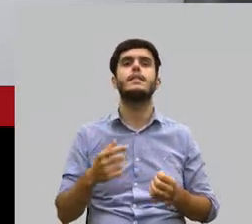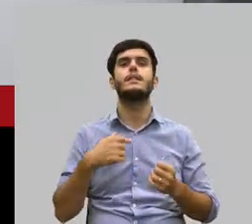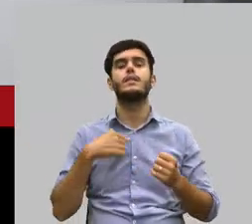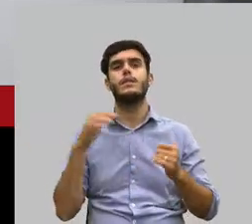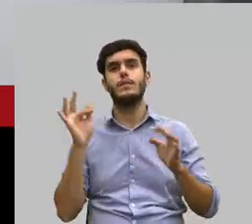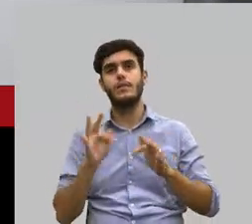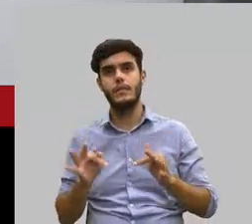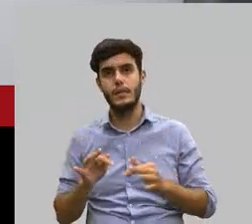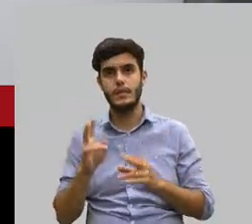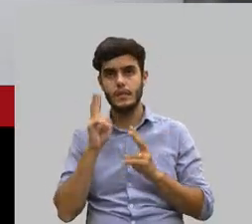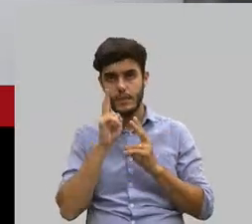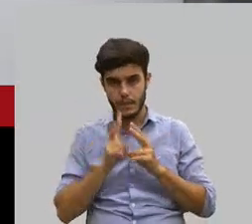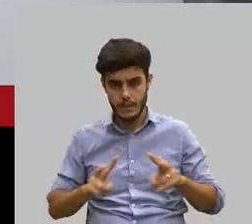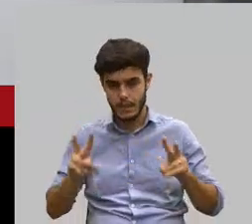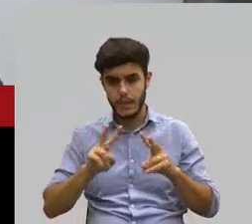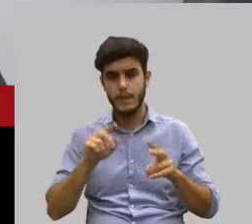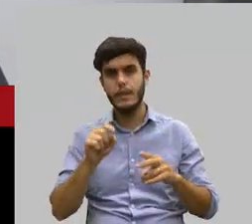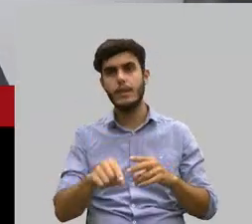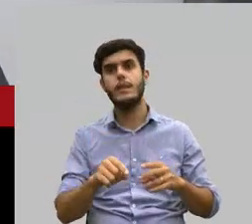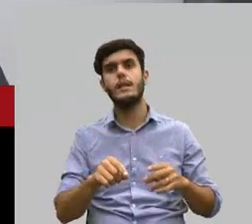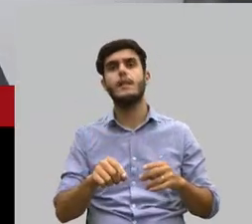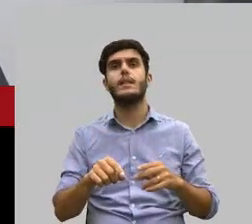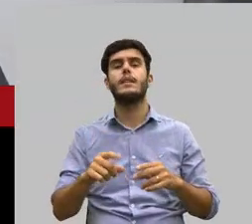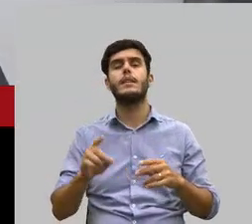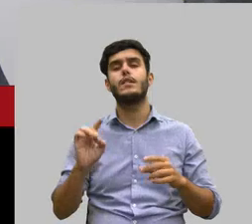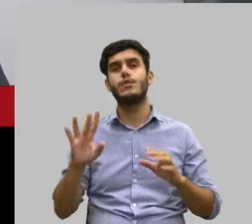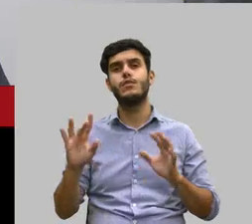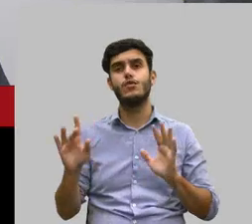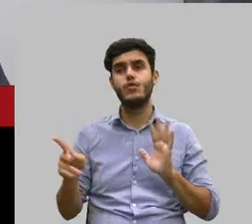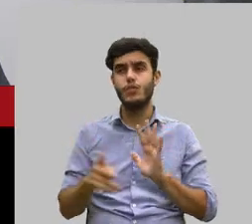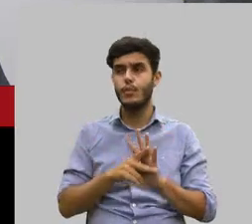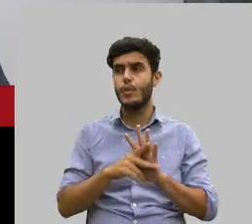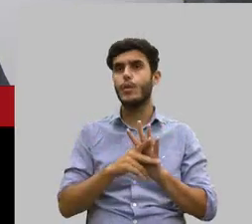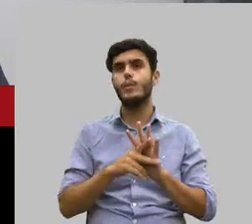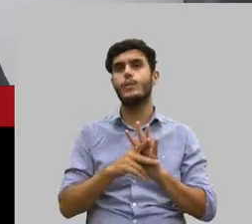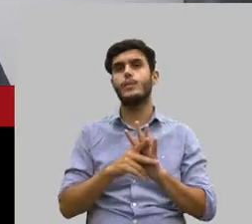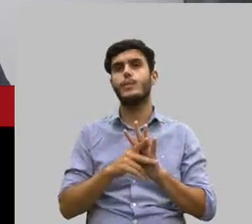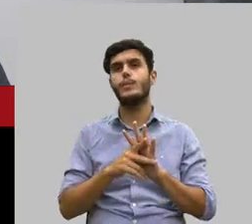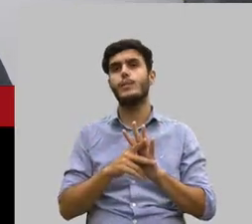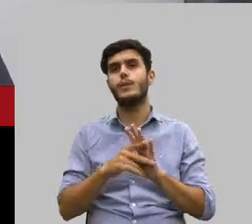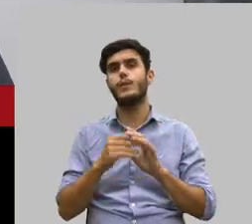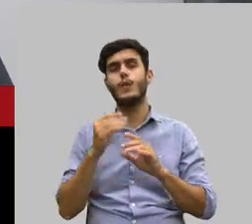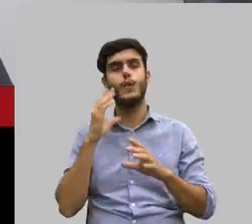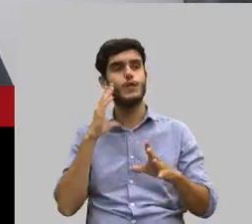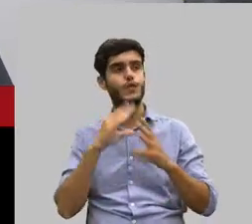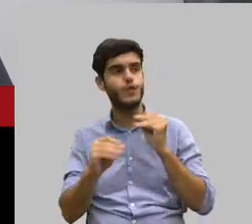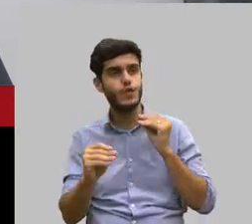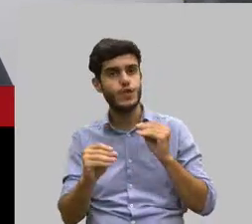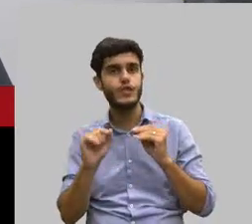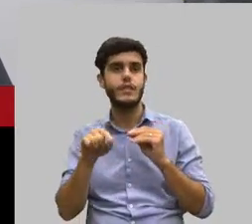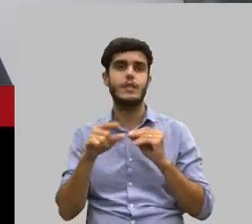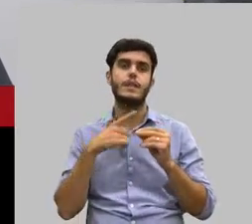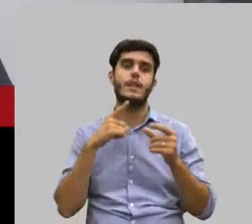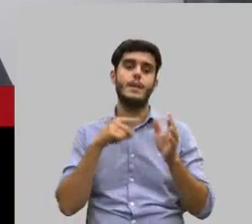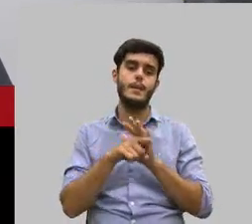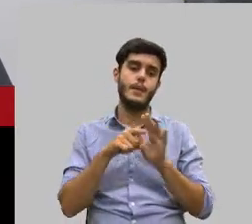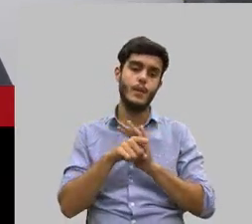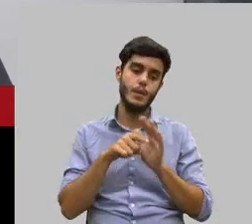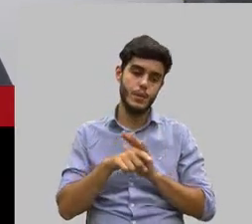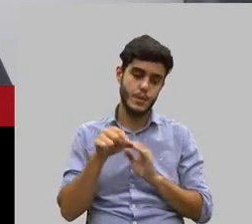não há esqu não não há da sua parte fugir aqui dos questionamentos né